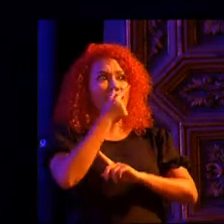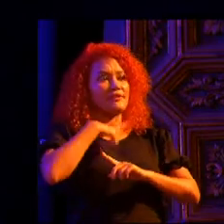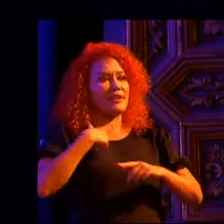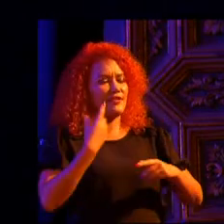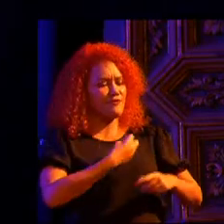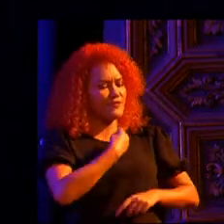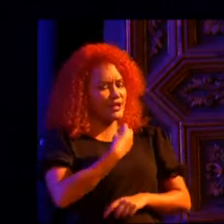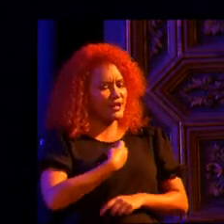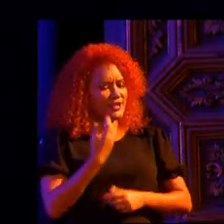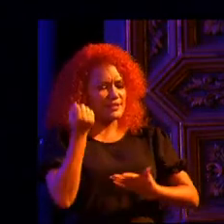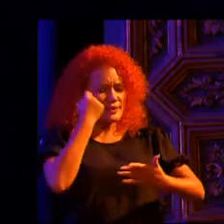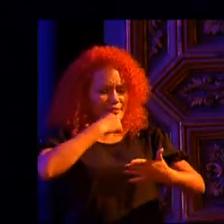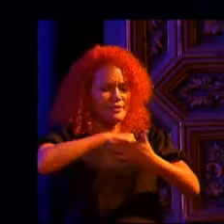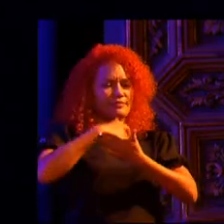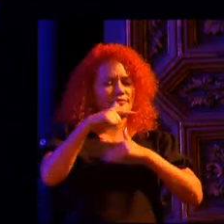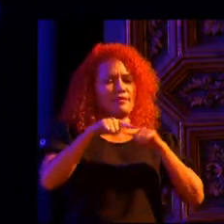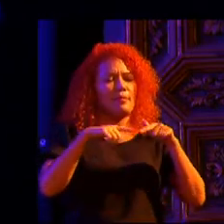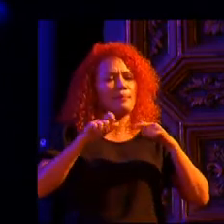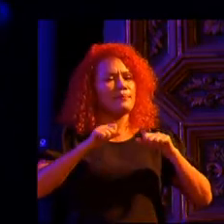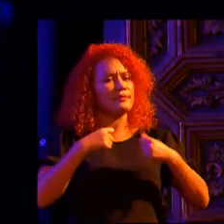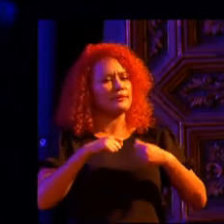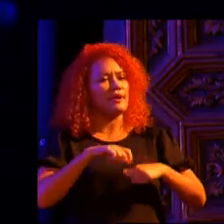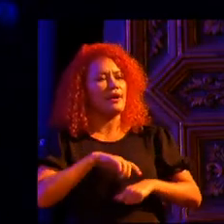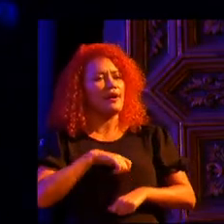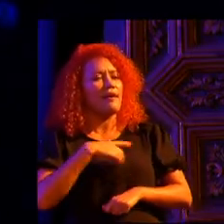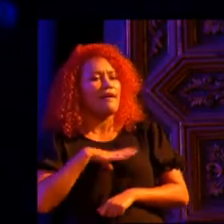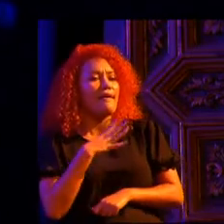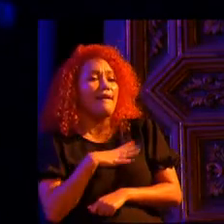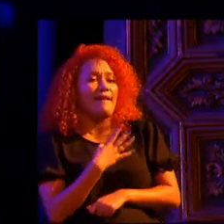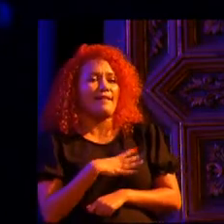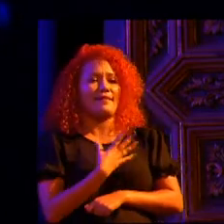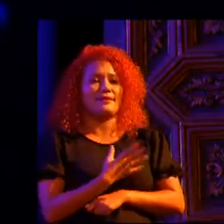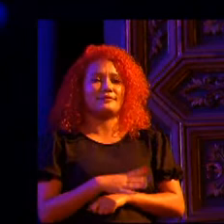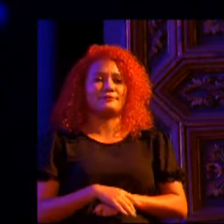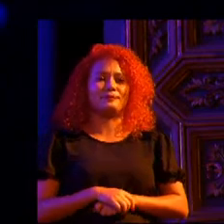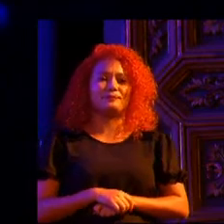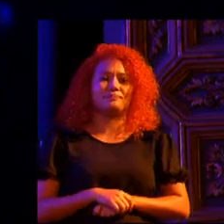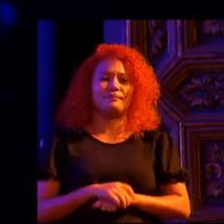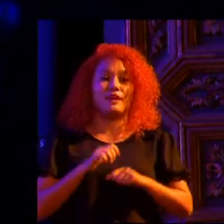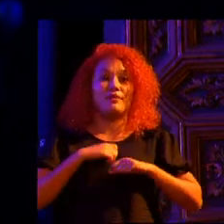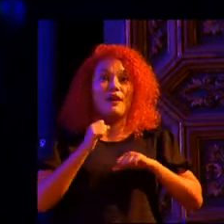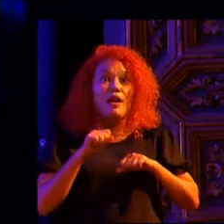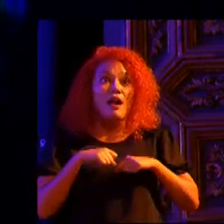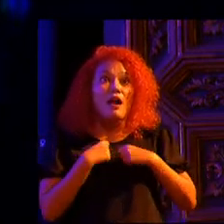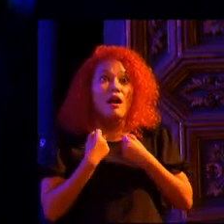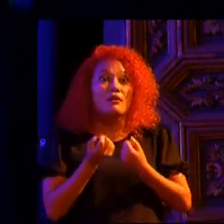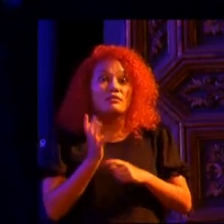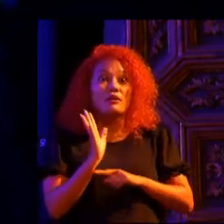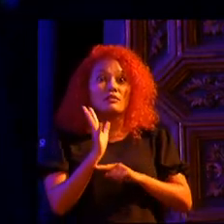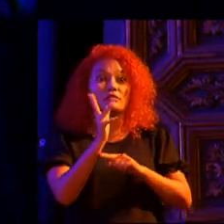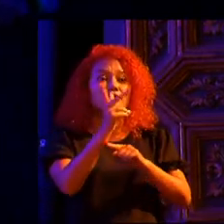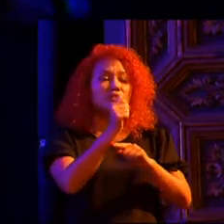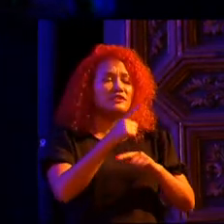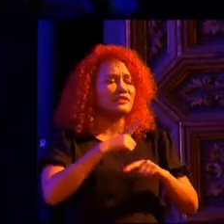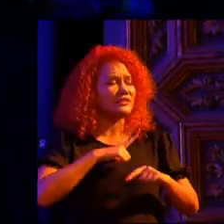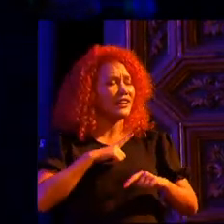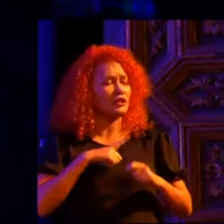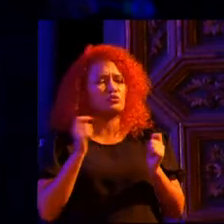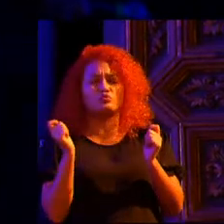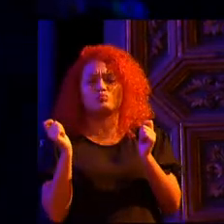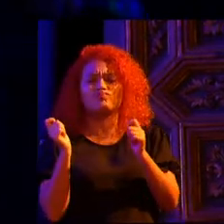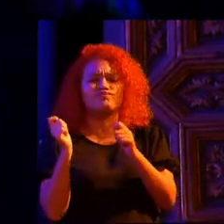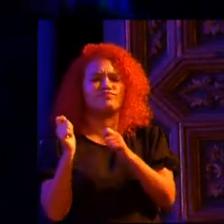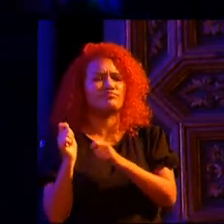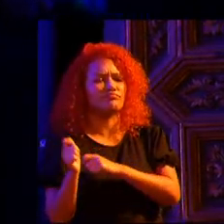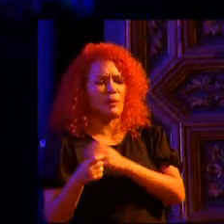tem que ter coragem para prosseguir. A percepção da força da arte é tamanha que é imensurável. O ser humano bate